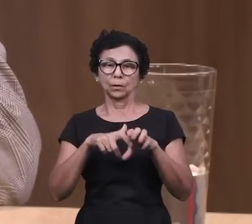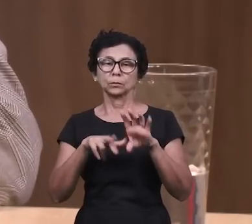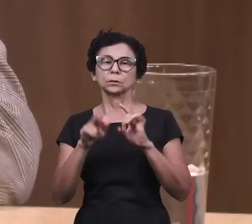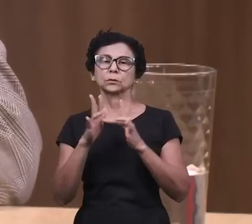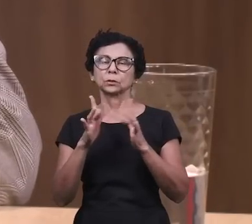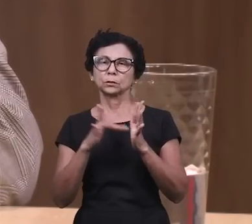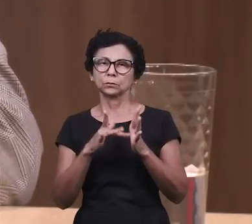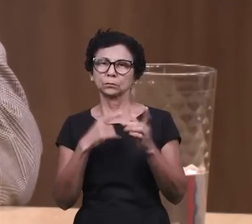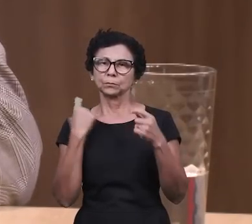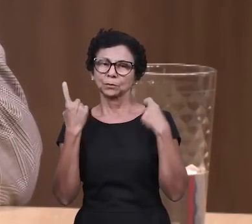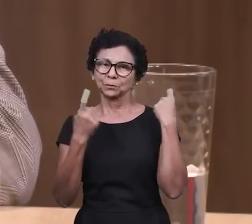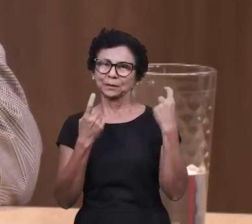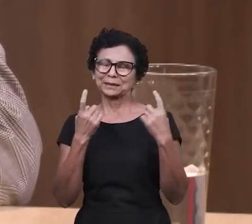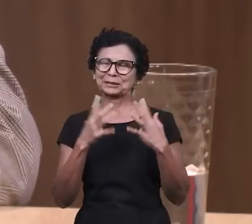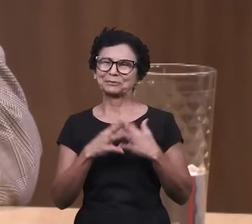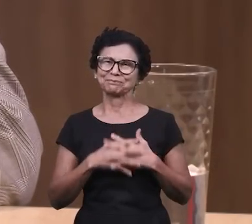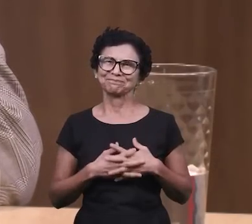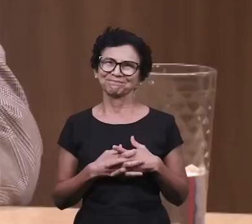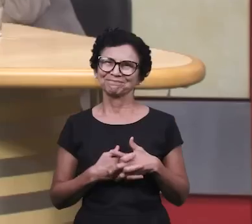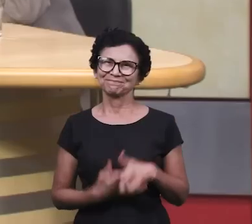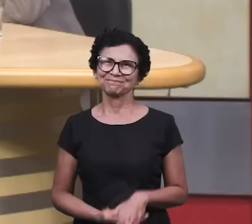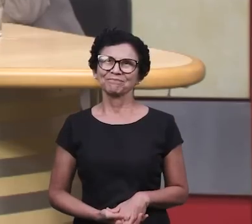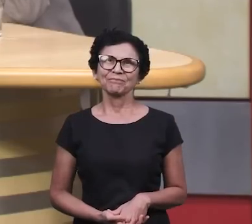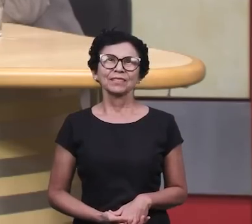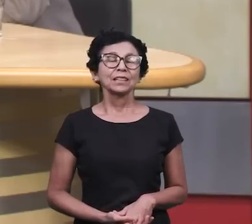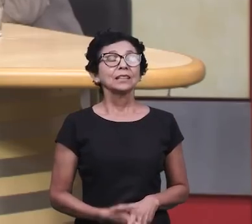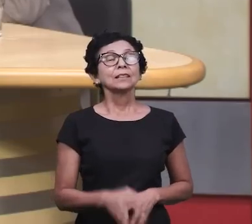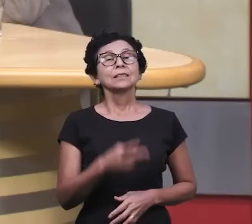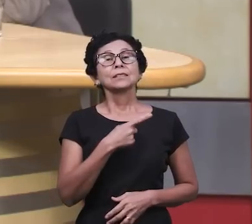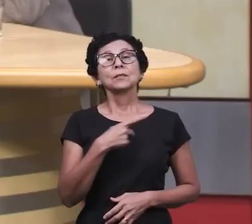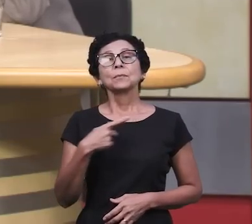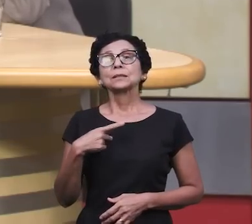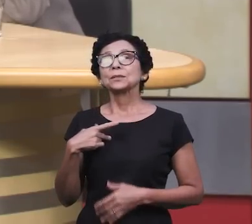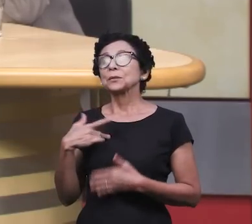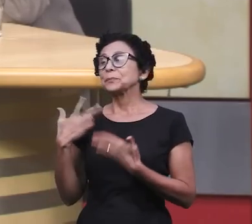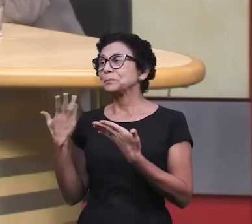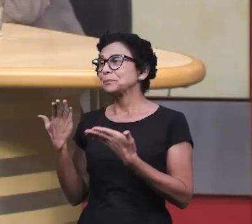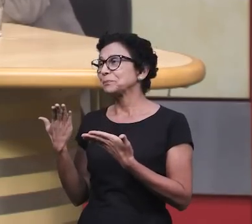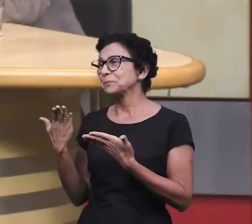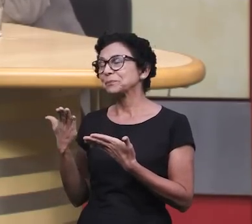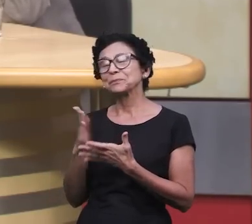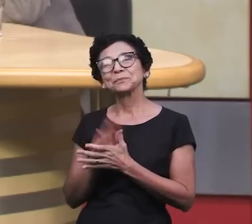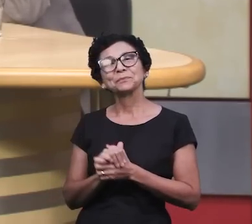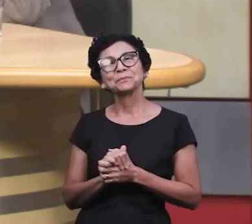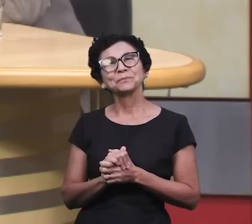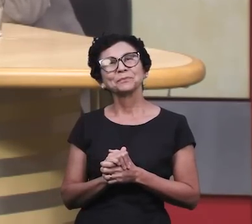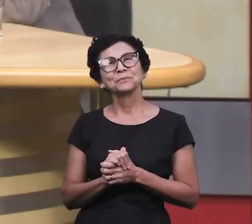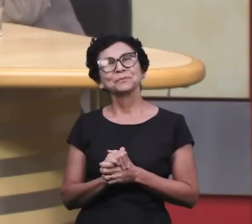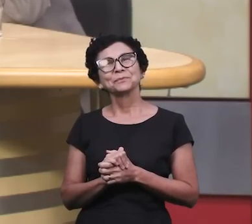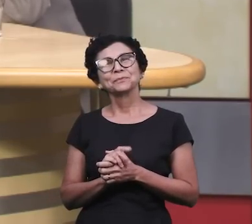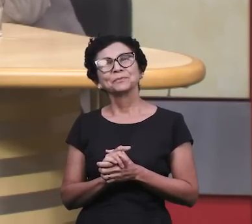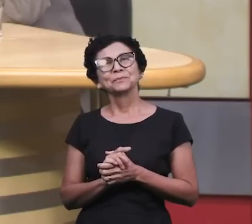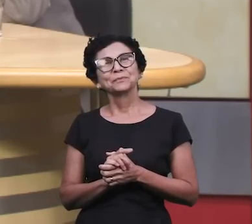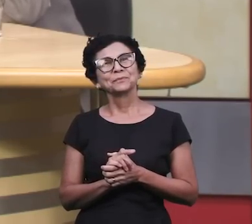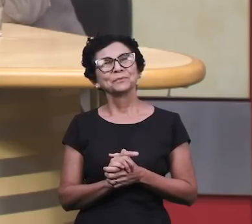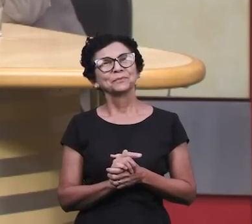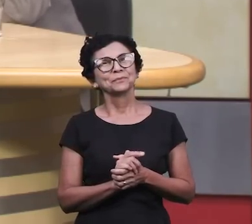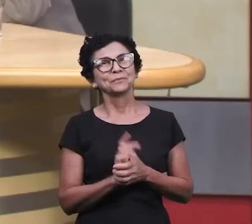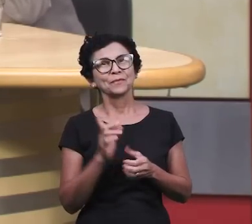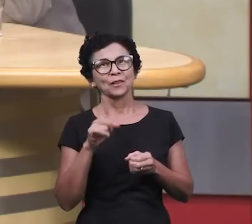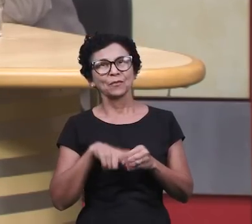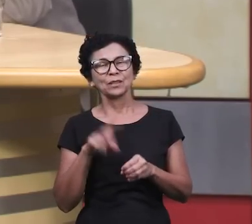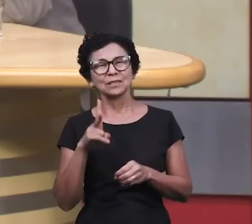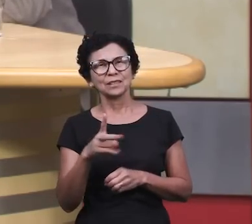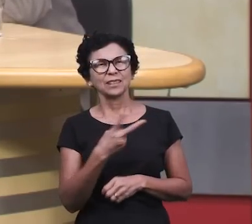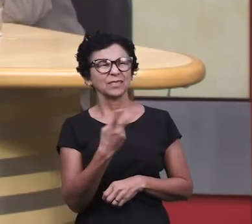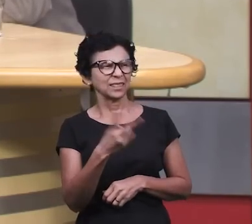Jesus, toda a nossa preocupação é essa. Pastor Antônio Carlos, volte sempre. Amém. Pastor Gil está sempre